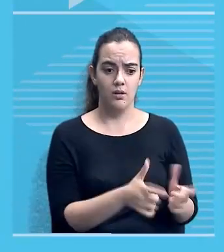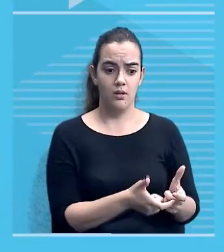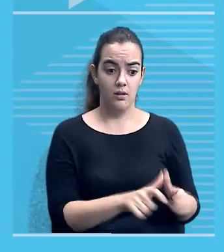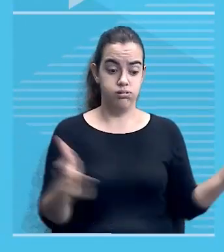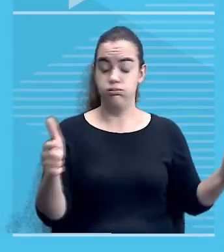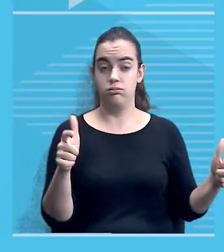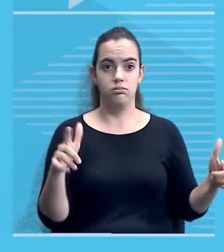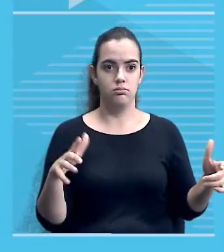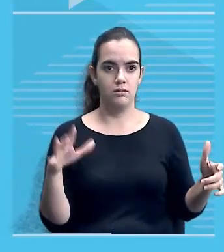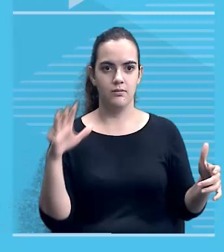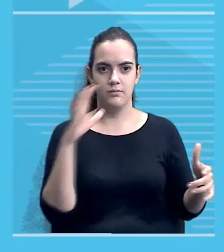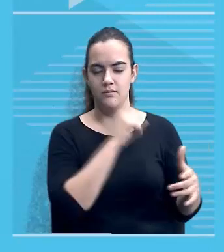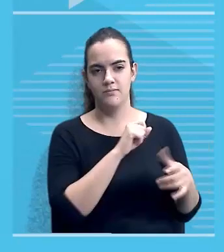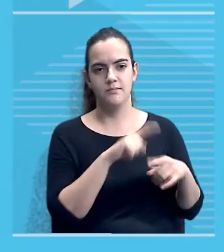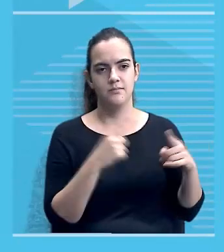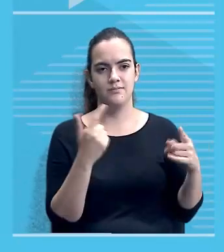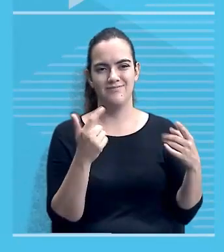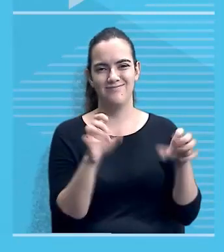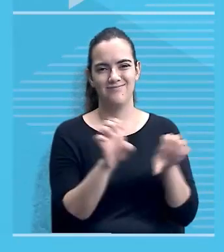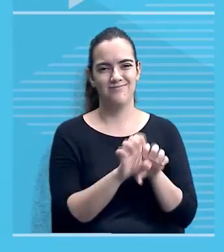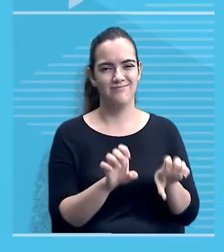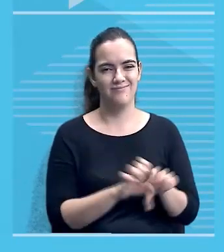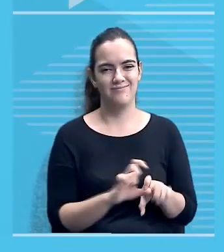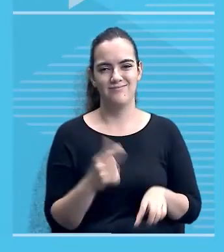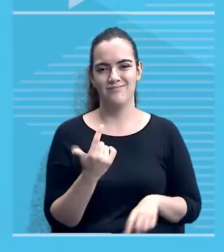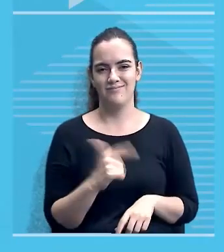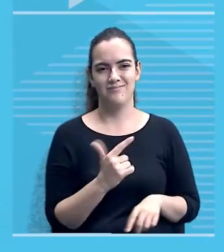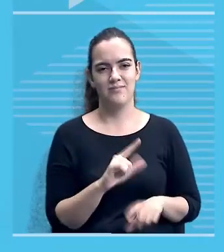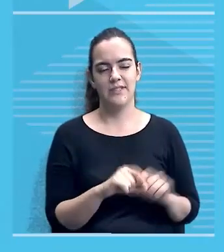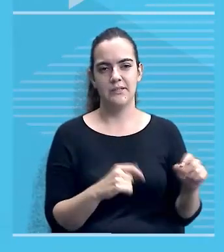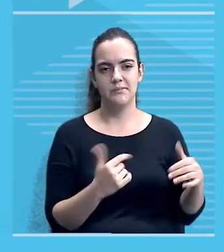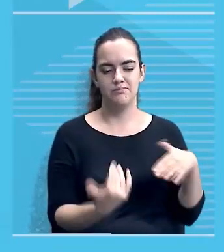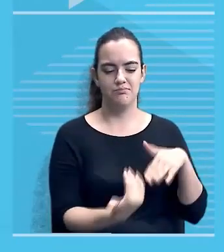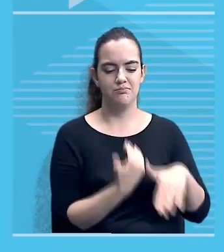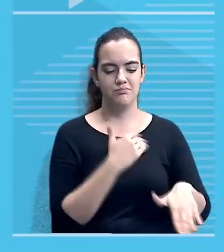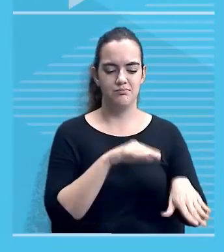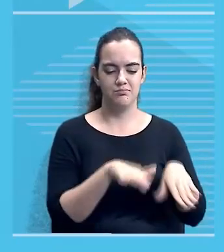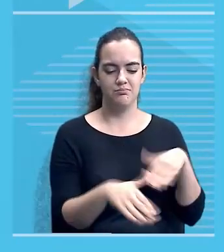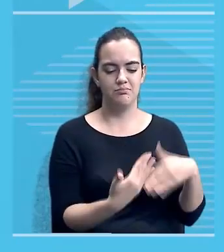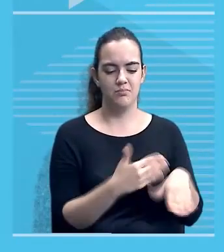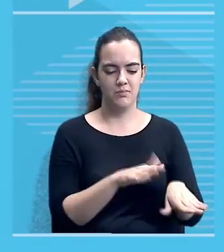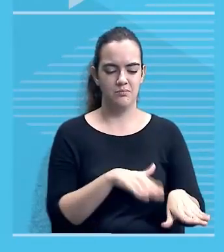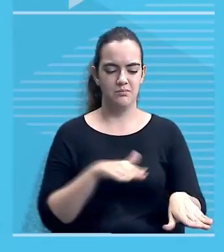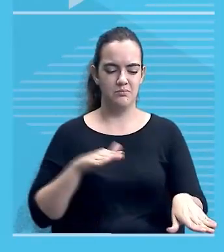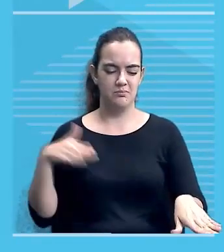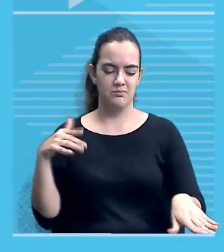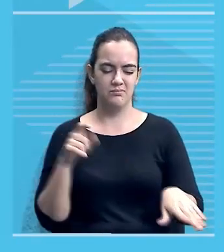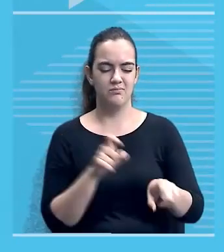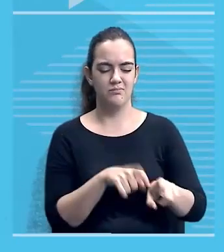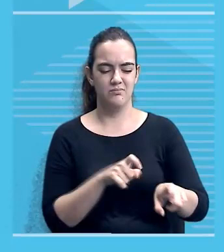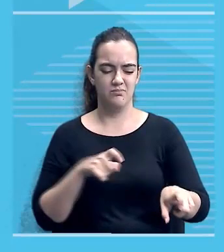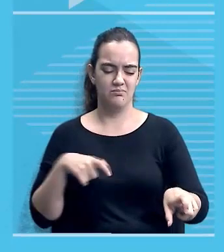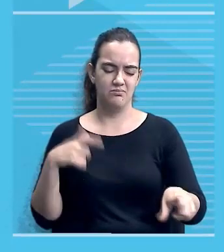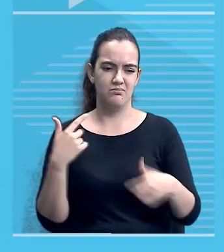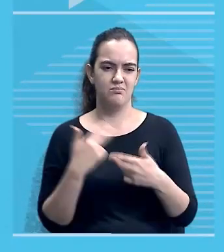irregulares o trânsito começa a ficar caótico a um inchaço